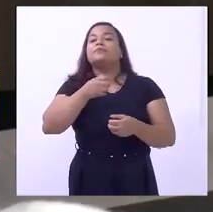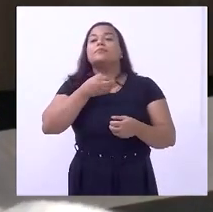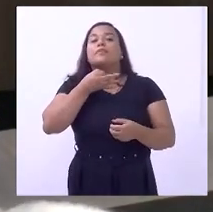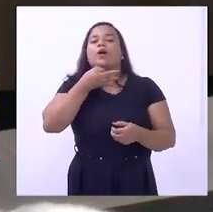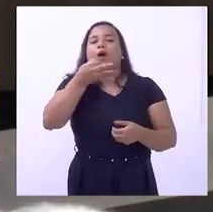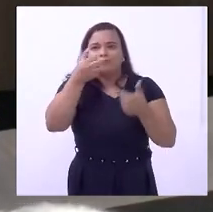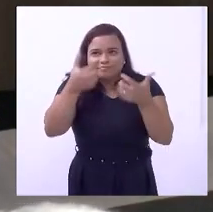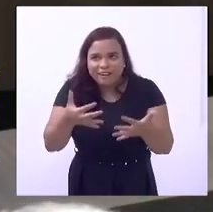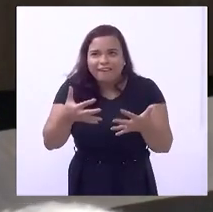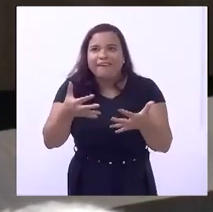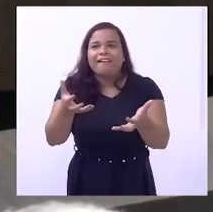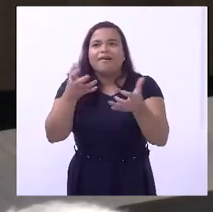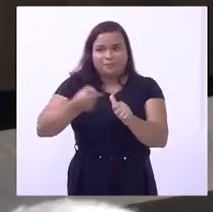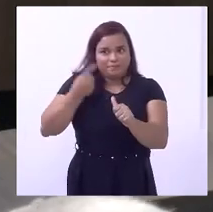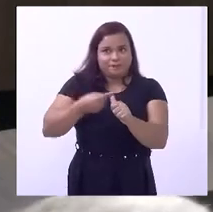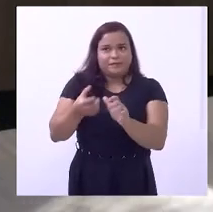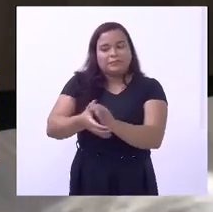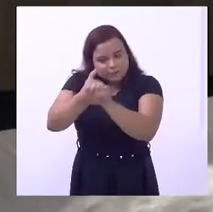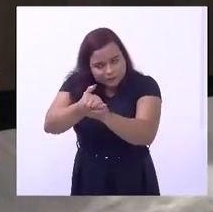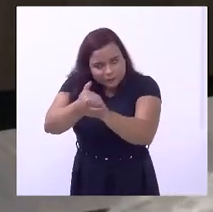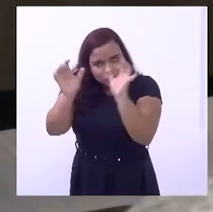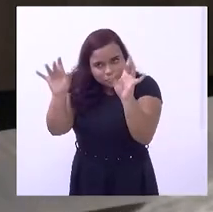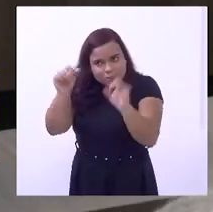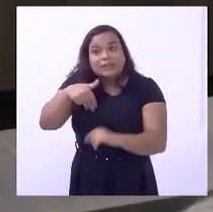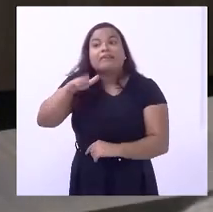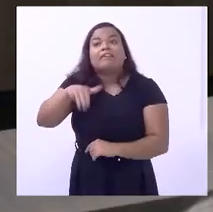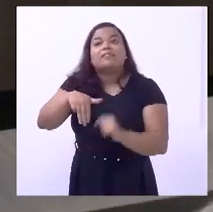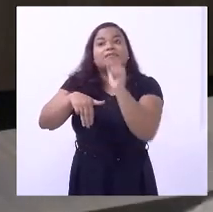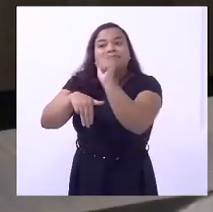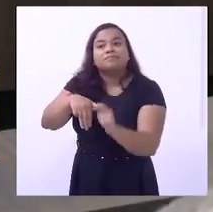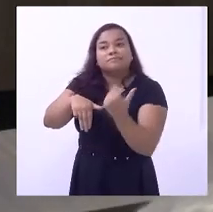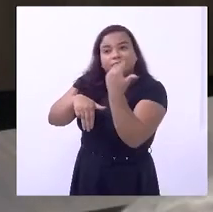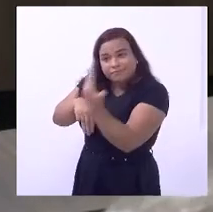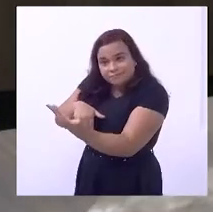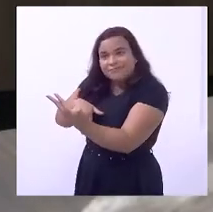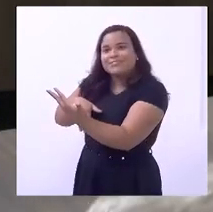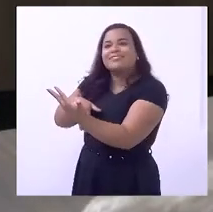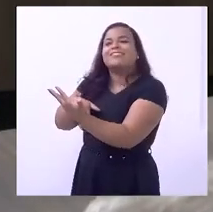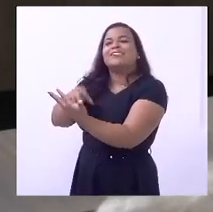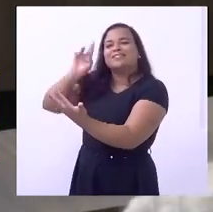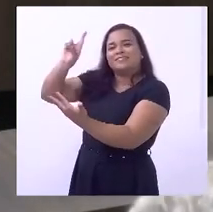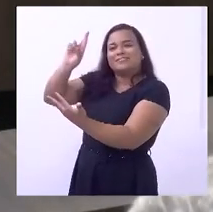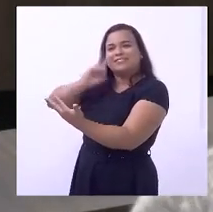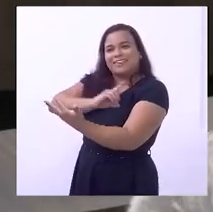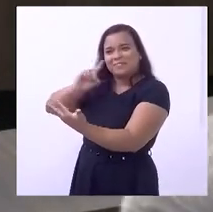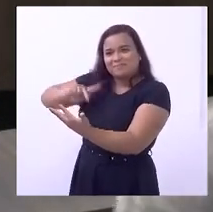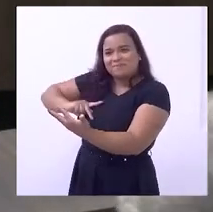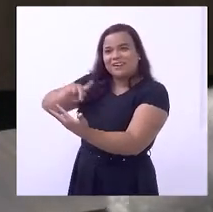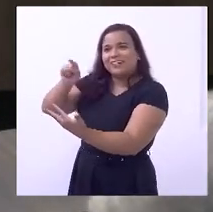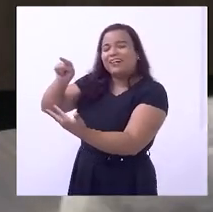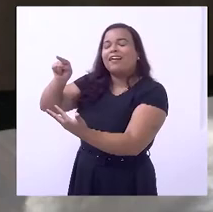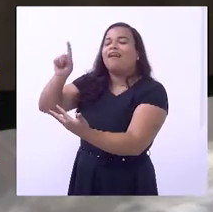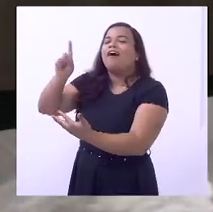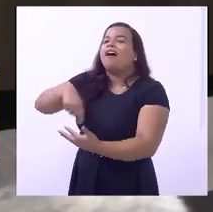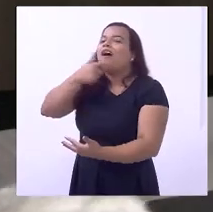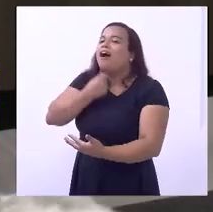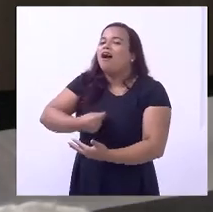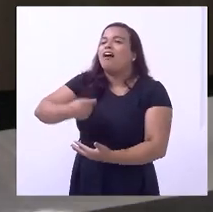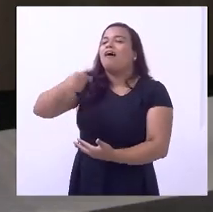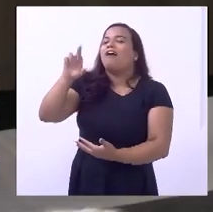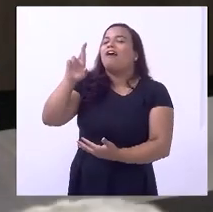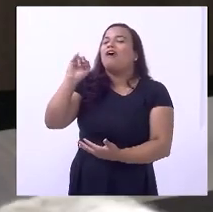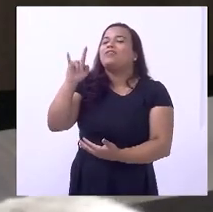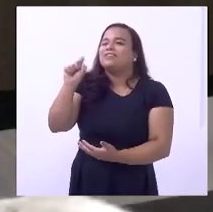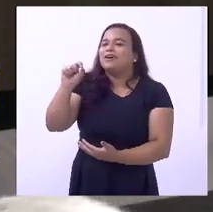saudar de um modo muito especial o defensor público geral do Estado do Rio de Janeiro, Rodrigo Pacheco, meu